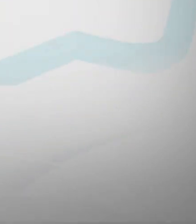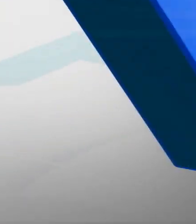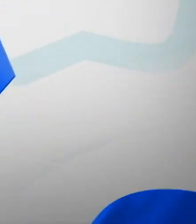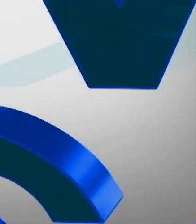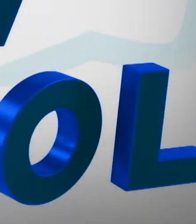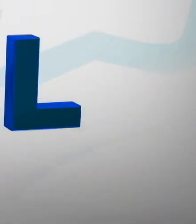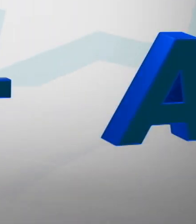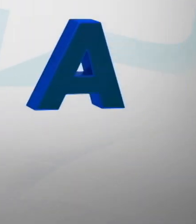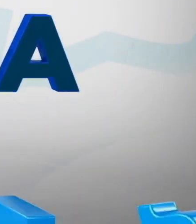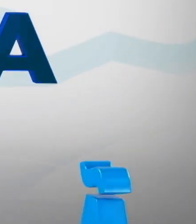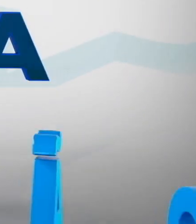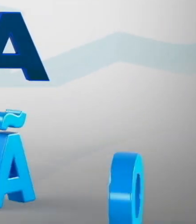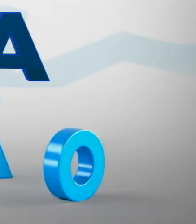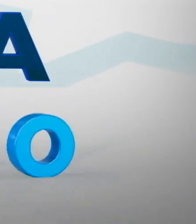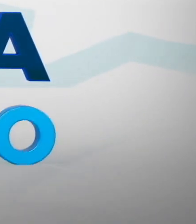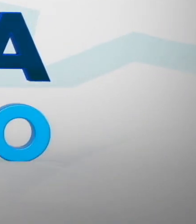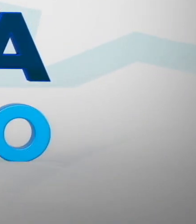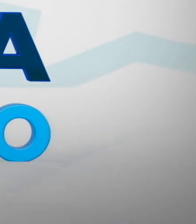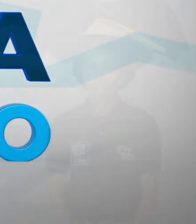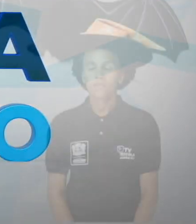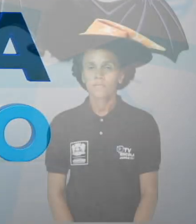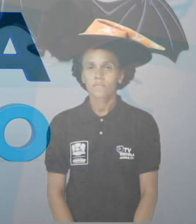E aí